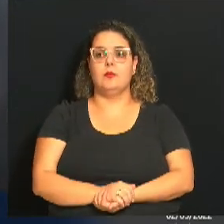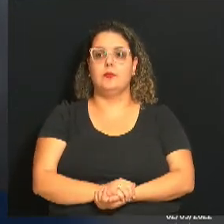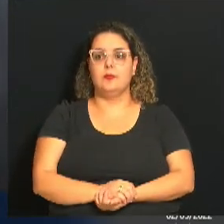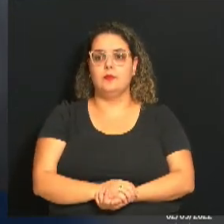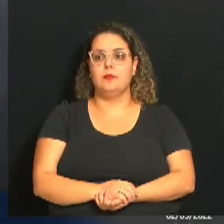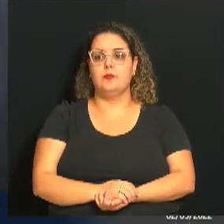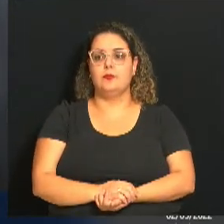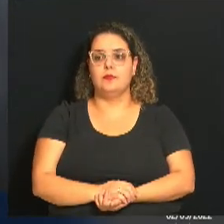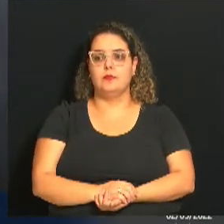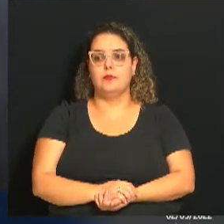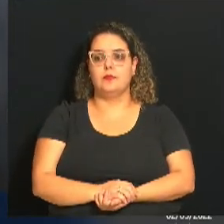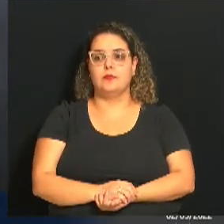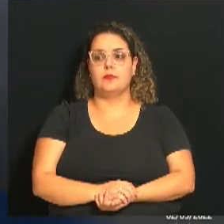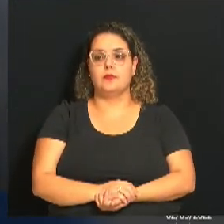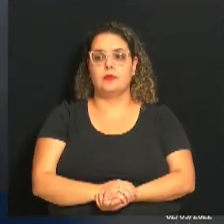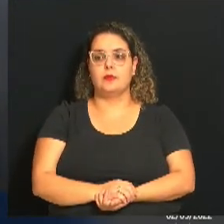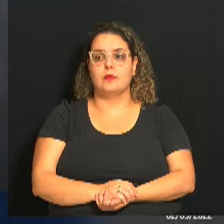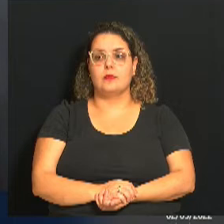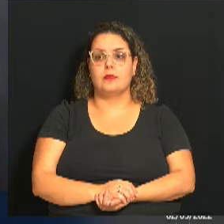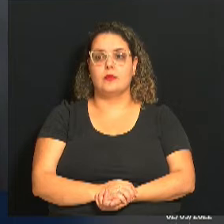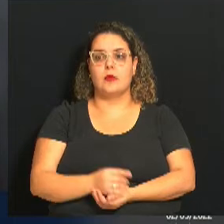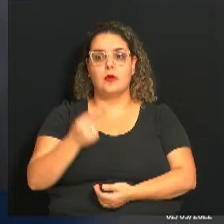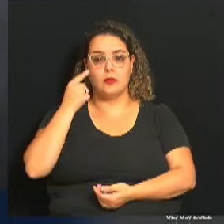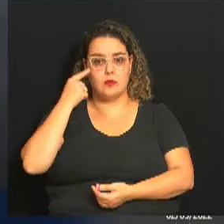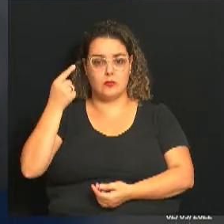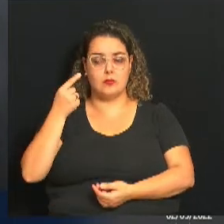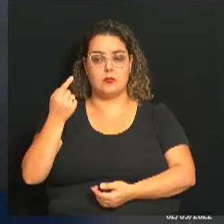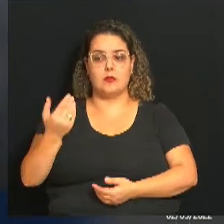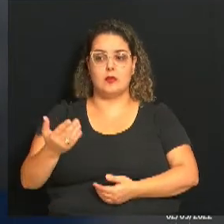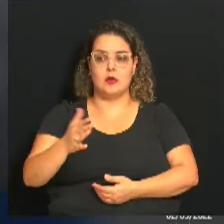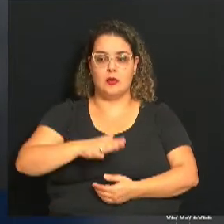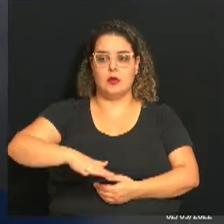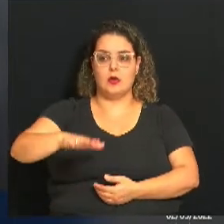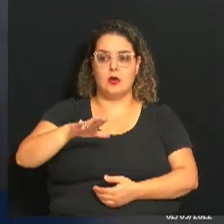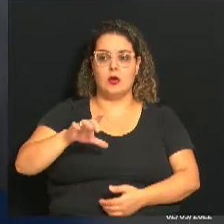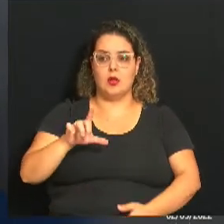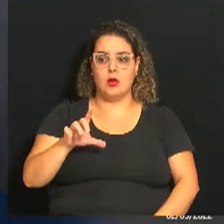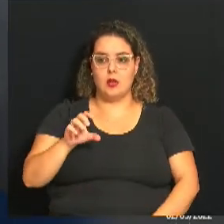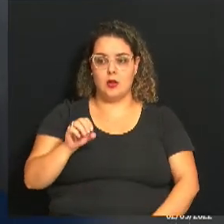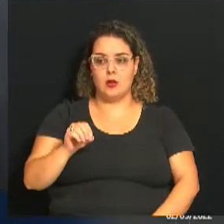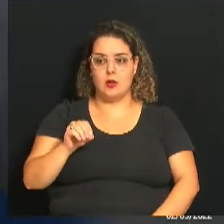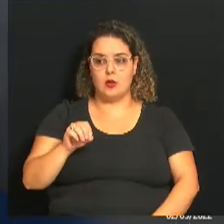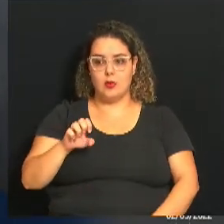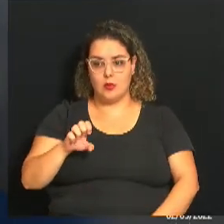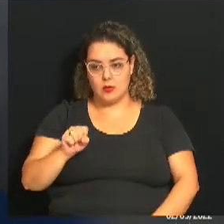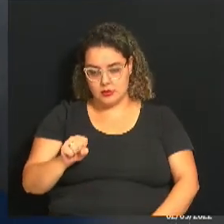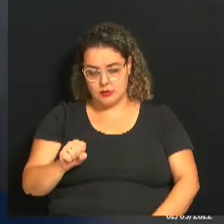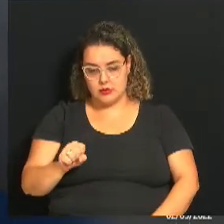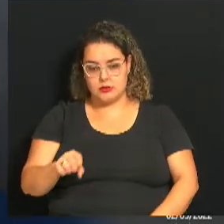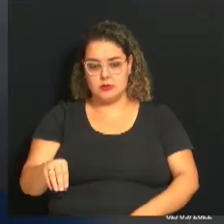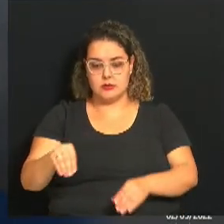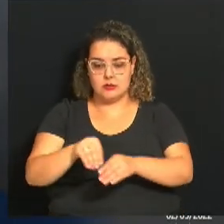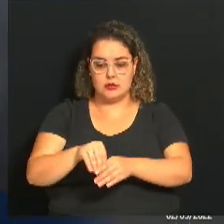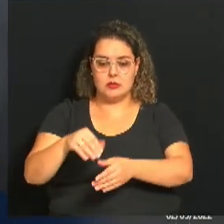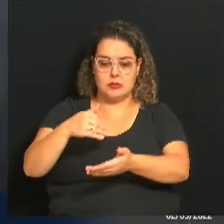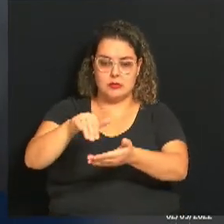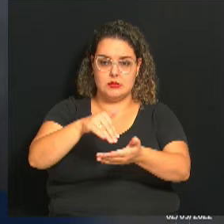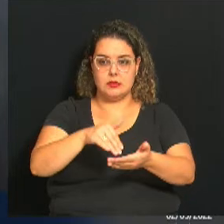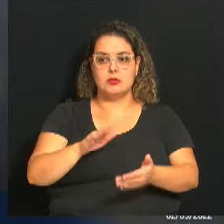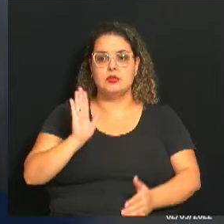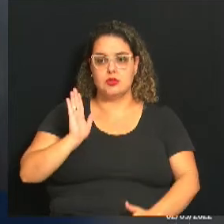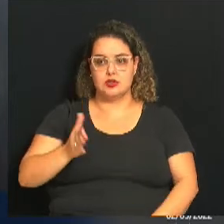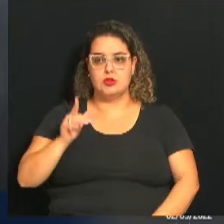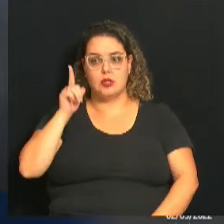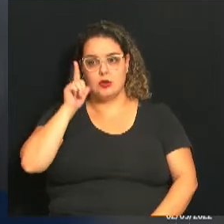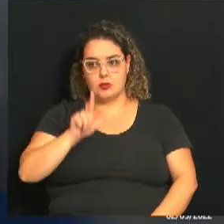despesas que já foram previstas, uma dotação dentro da LOA, né, do PPA, dentro daquela sua secretaria que a gente já consiga. As